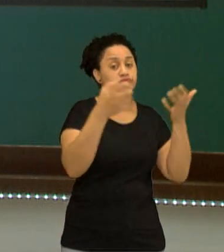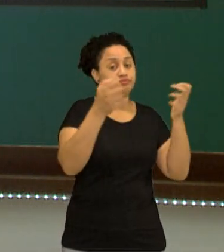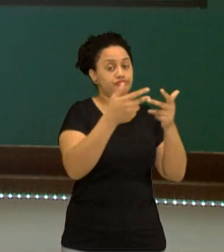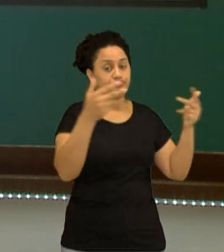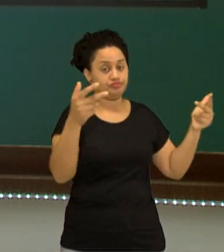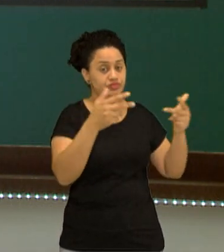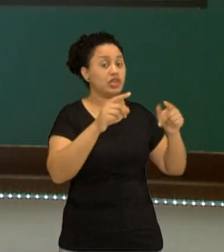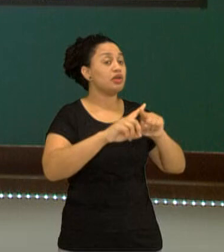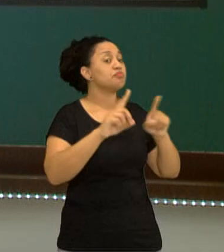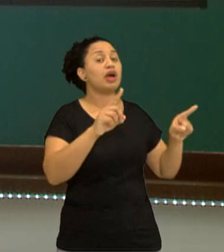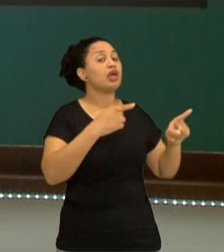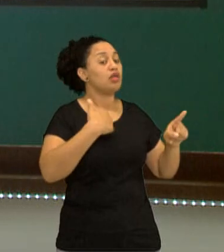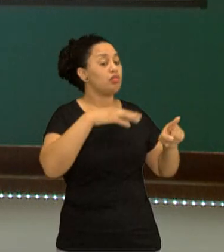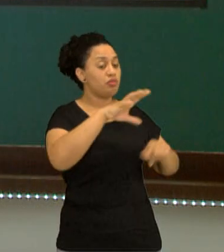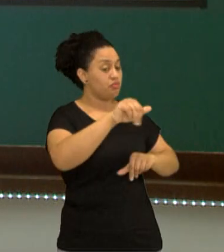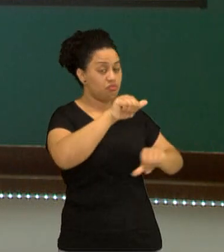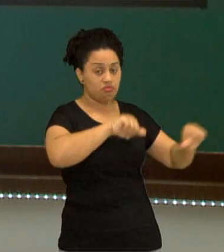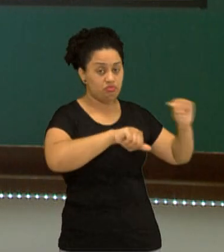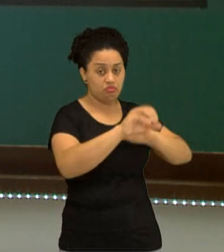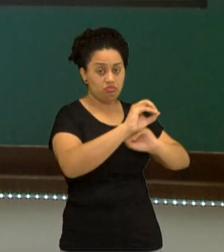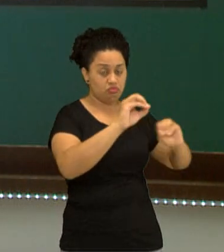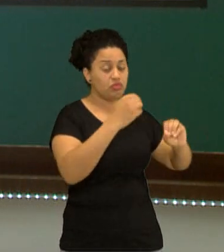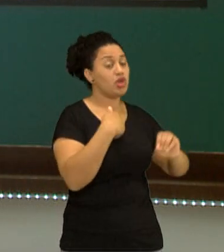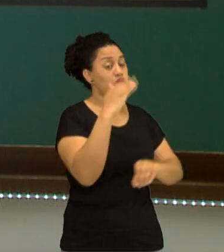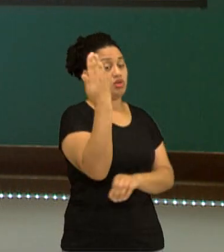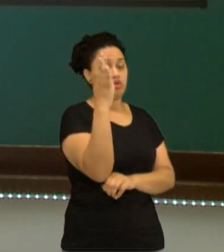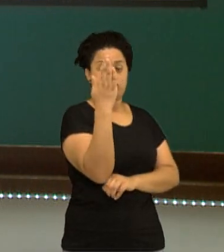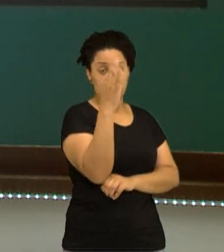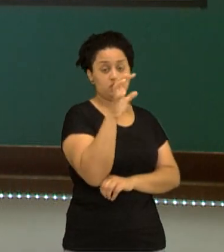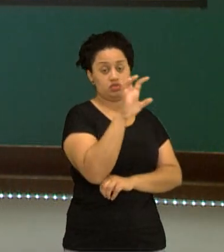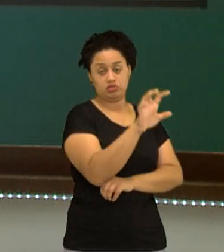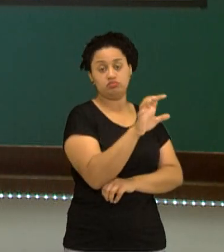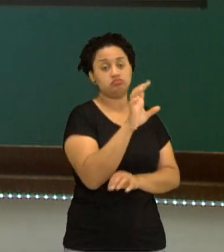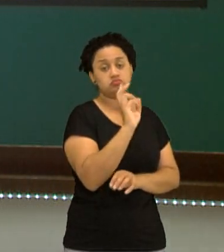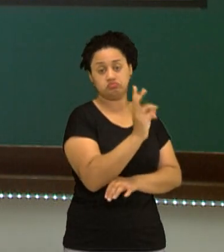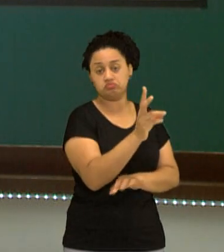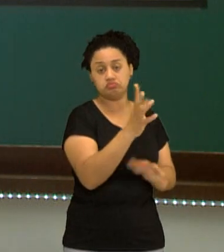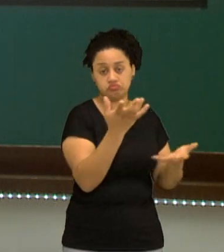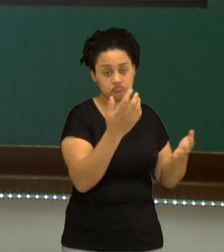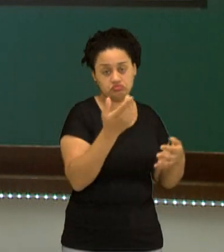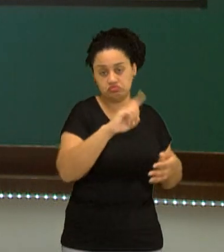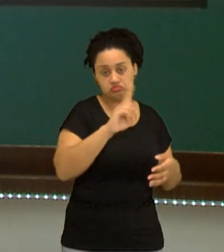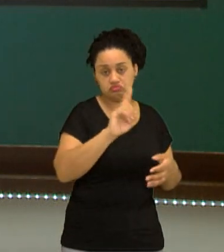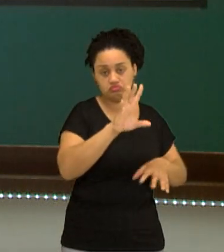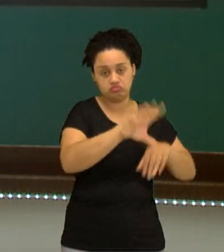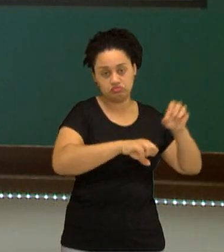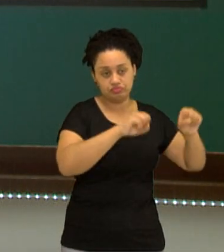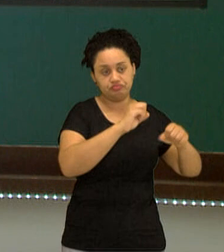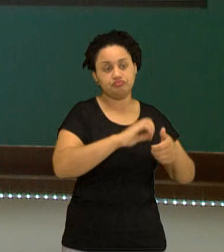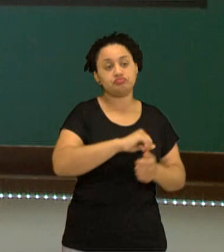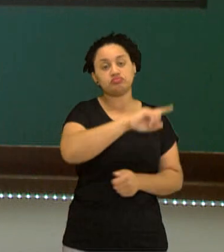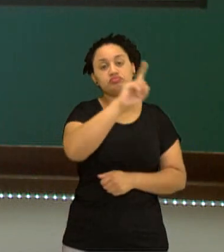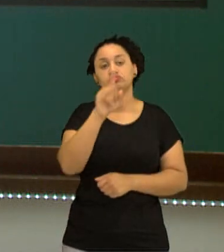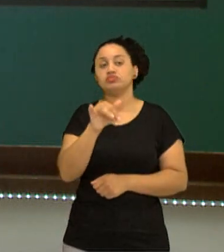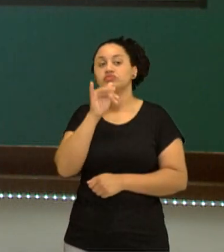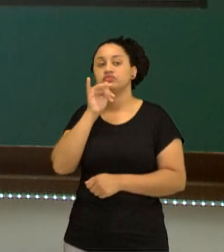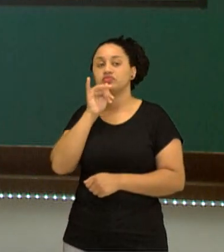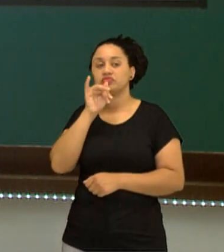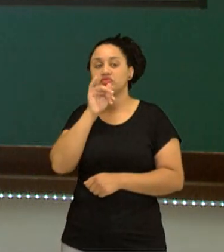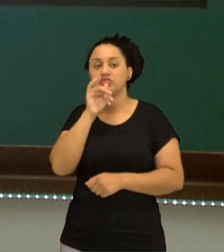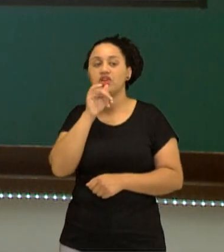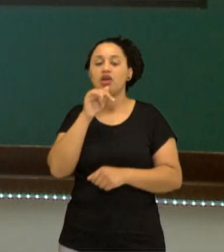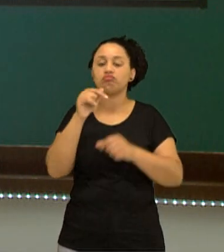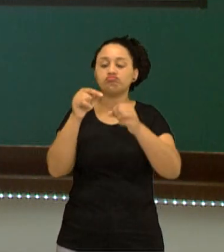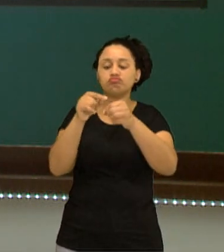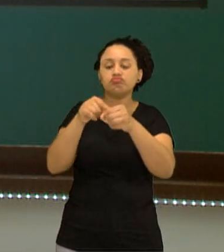vegetal, só que eu não transformei, eu deixei aquela madeira do jeito que eu encontrei, não manufaturado. Um outro exemplo, a pepita de